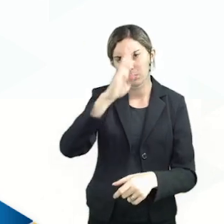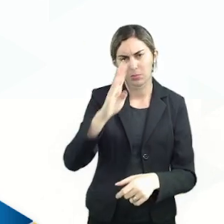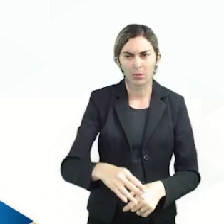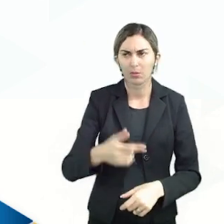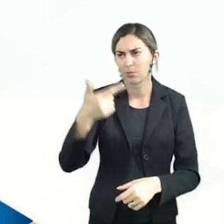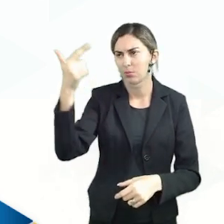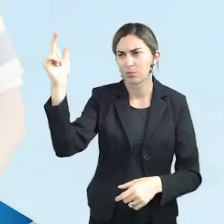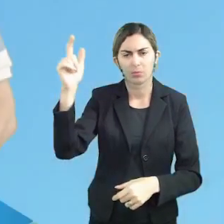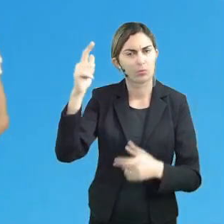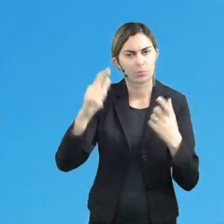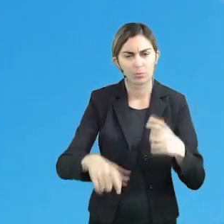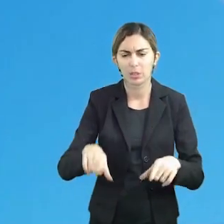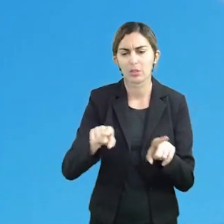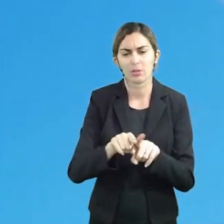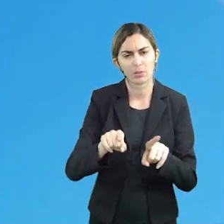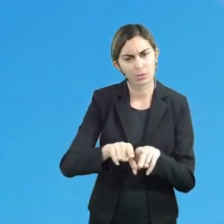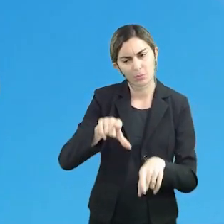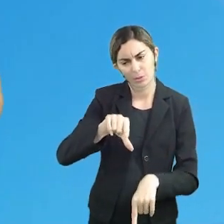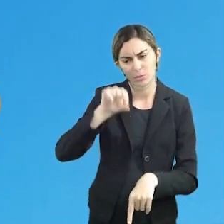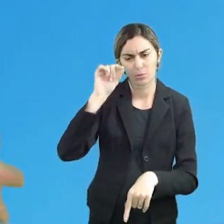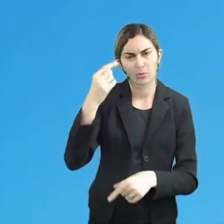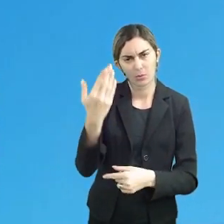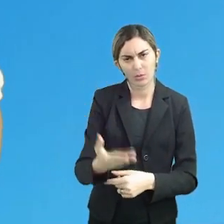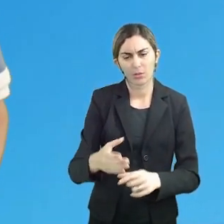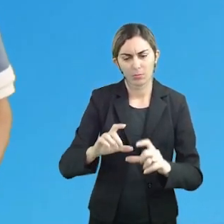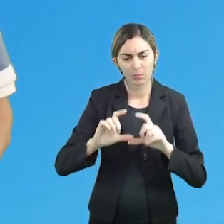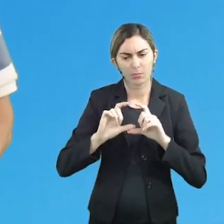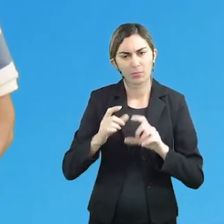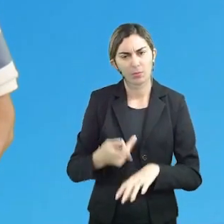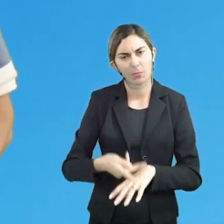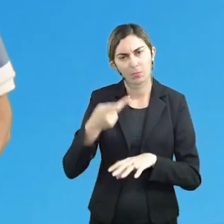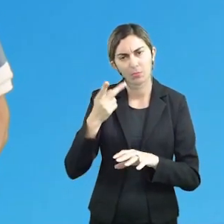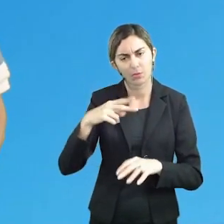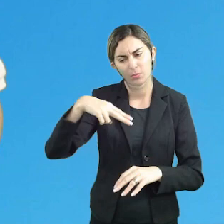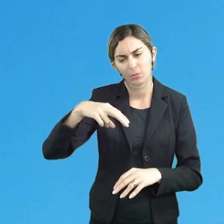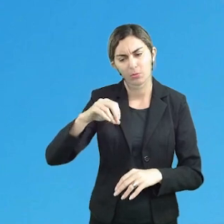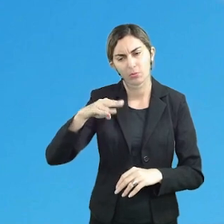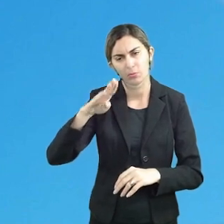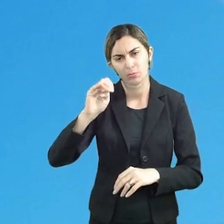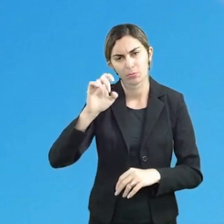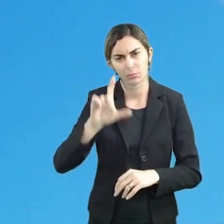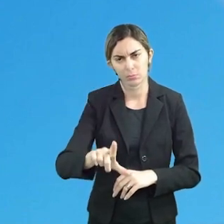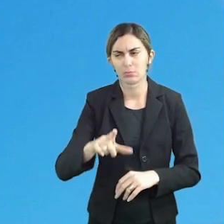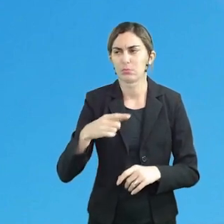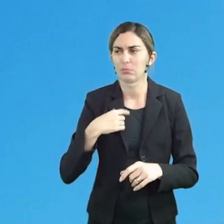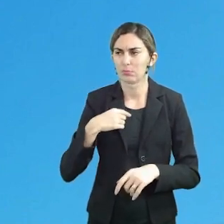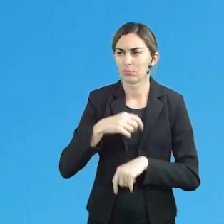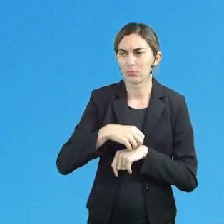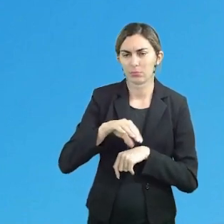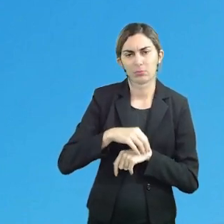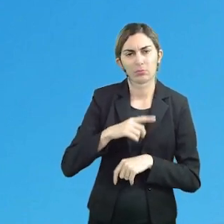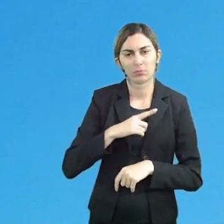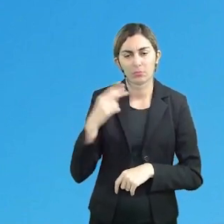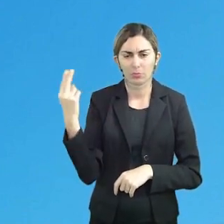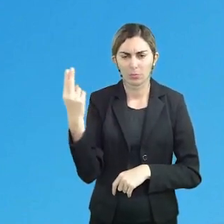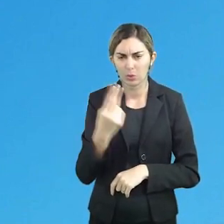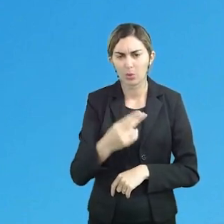outros locais que foram indicadas, que receberam o Prêmio Nobel. E aqui nós temos o quê? Um